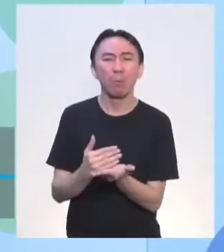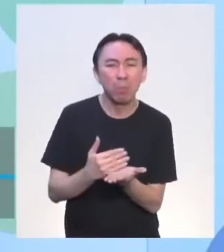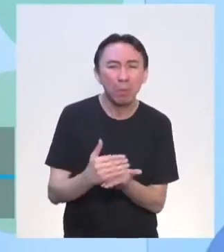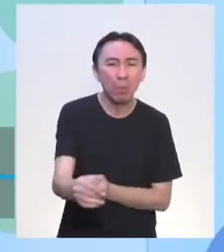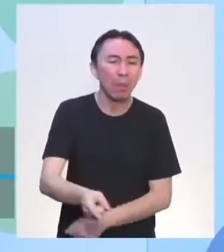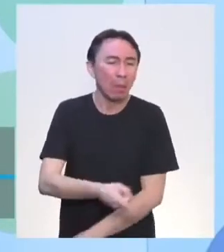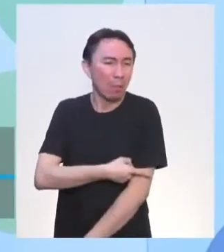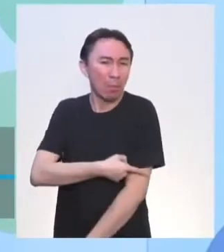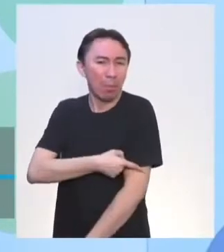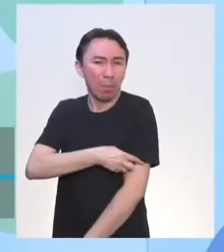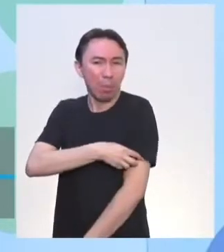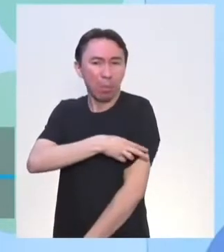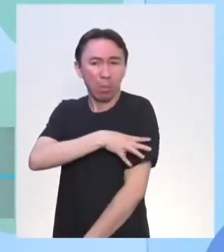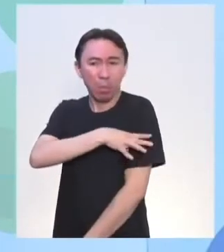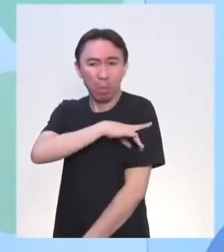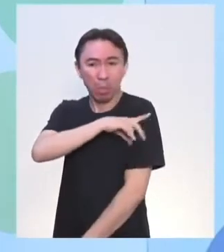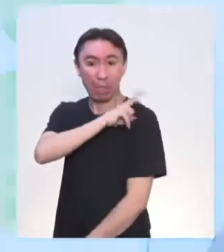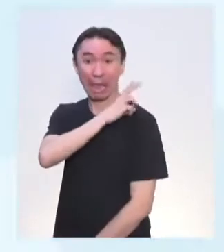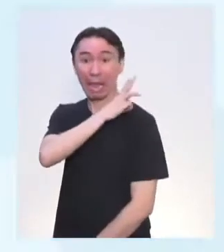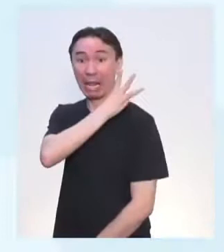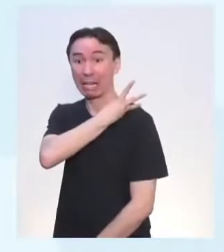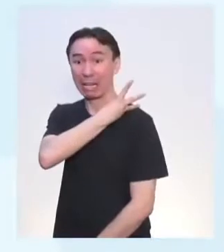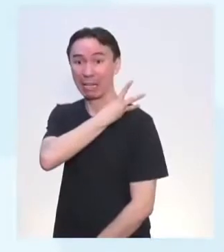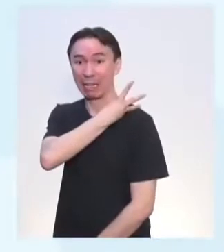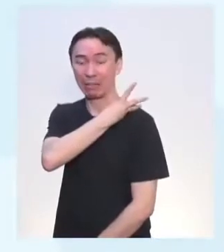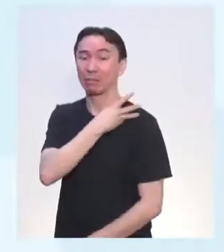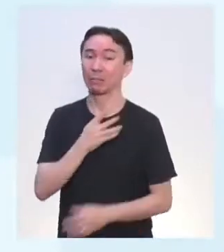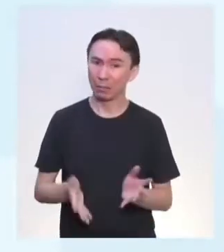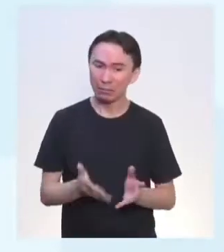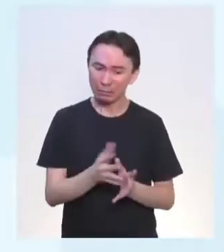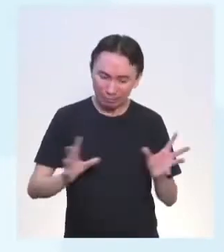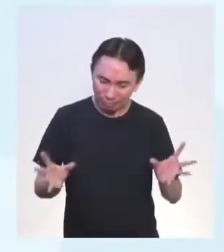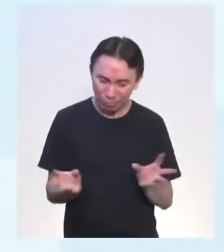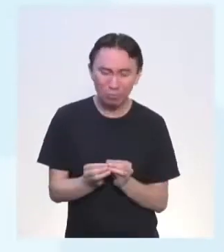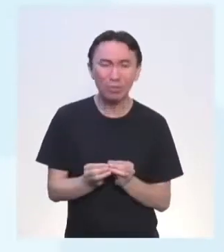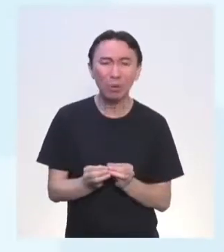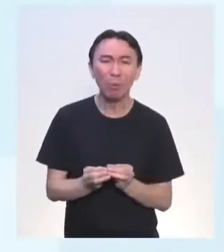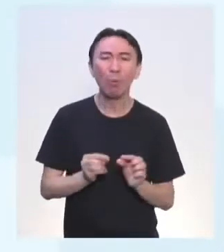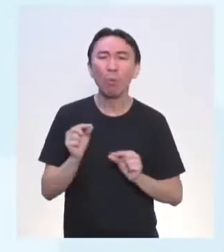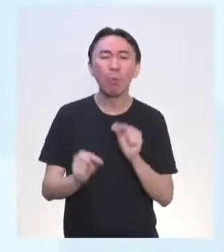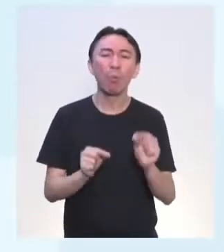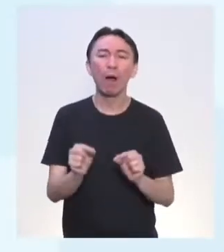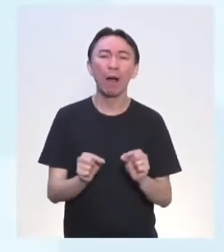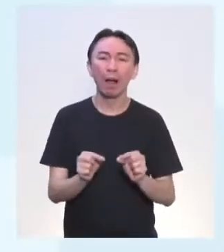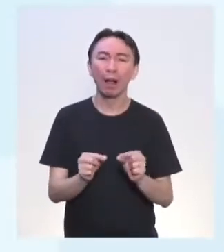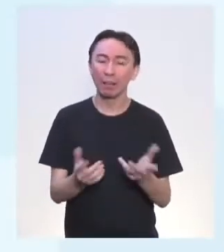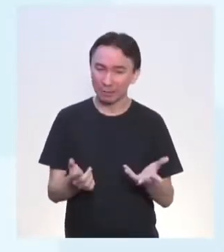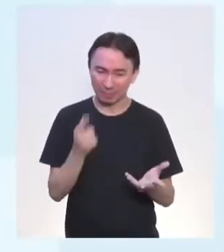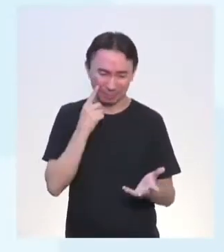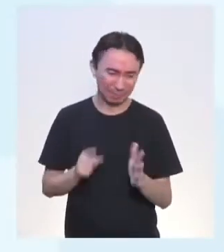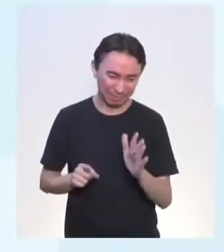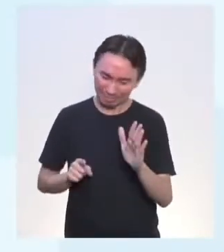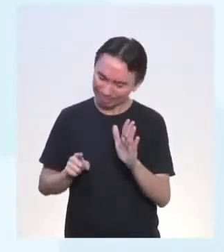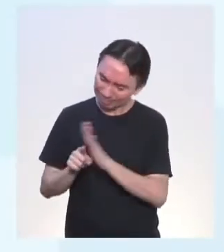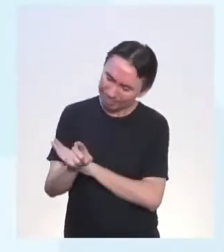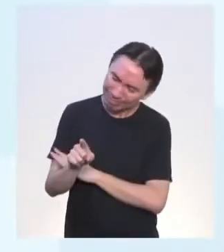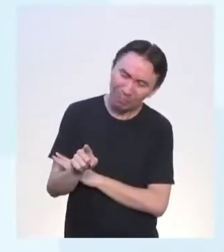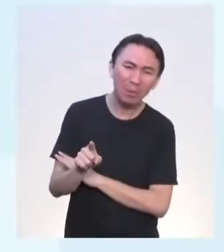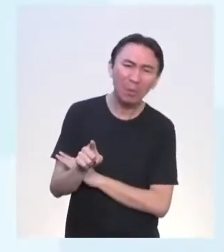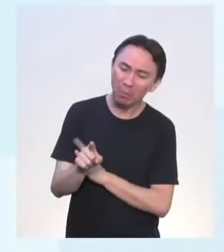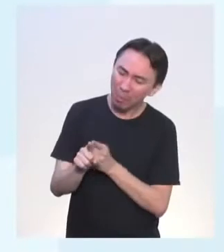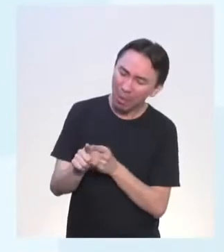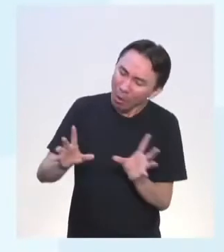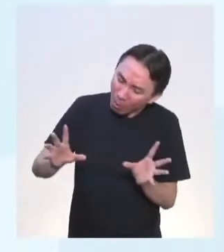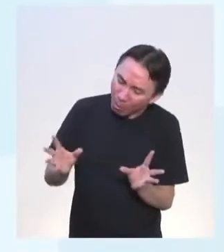médio. Então, o que seria resumir, né? Talvez é uma pergunta bem difícil para fazer. O que seria resumir? Para fazer não, para se responder, né? O que